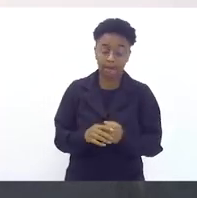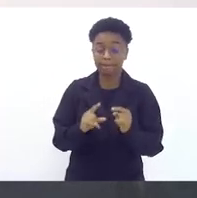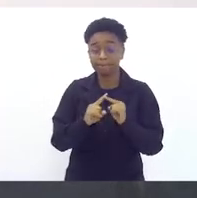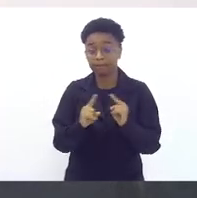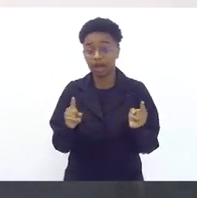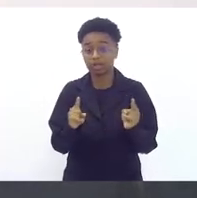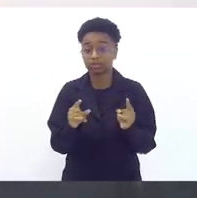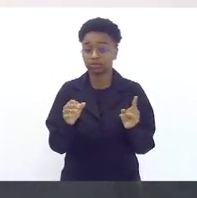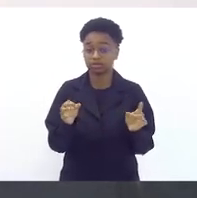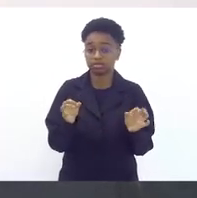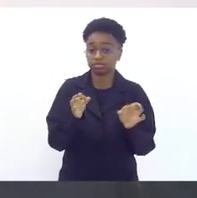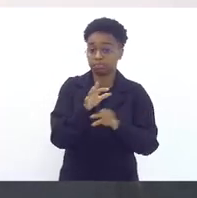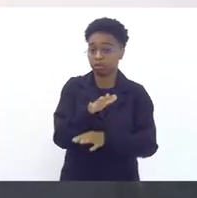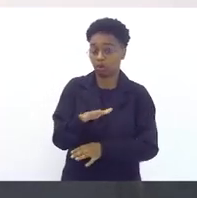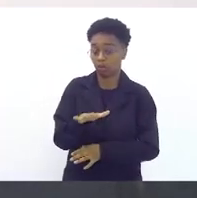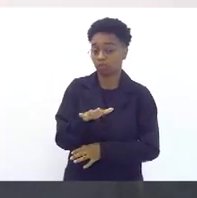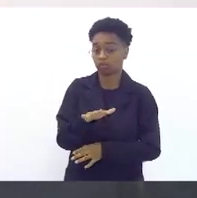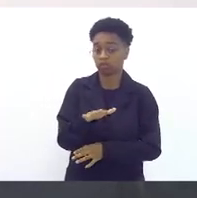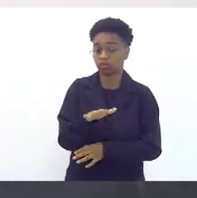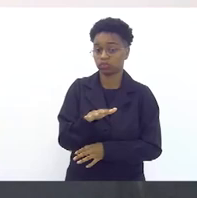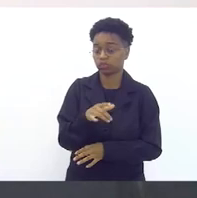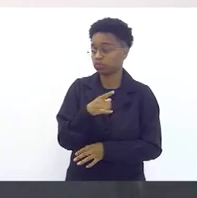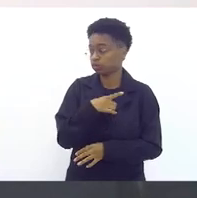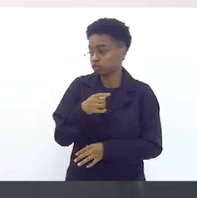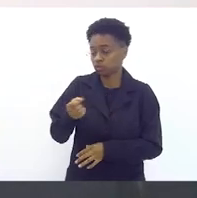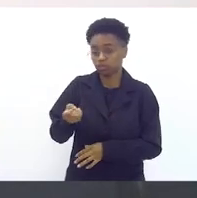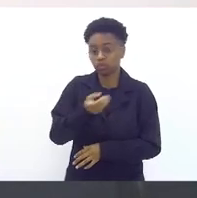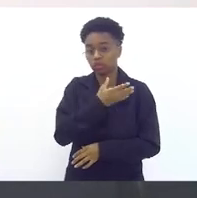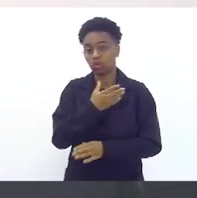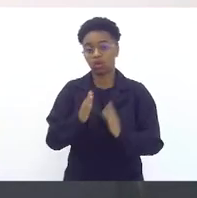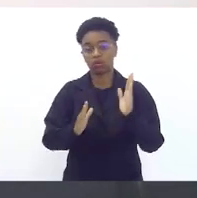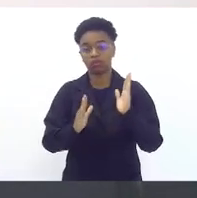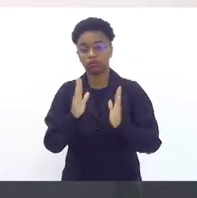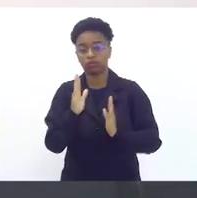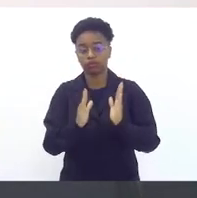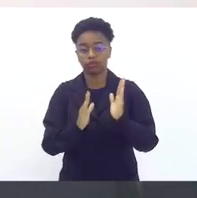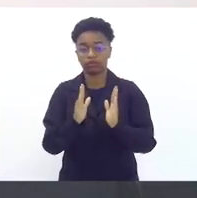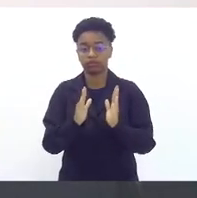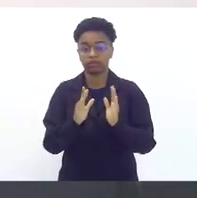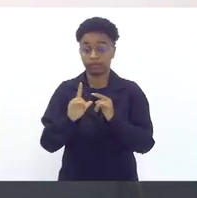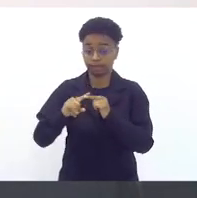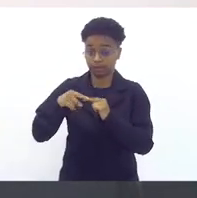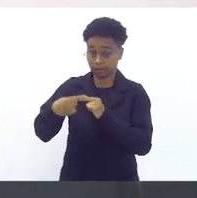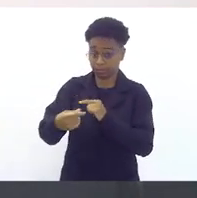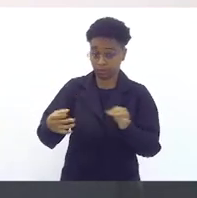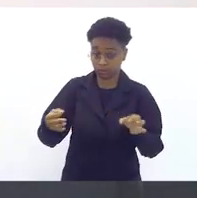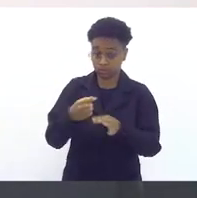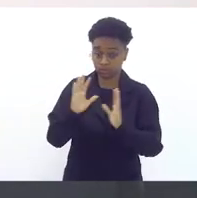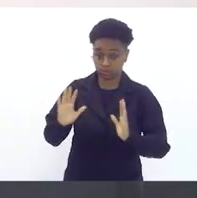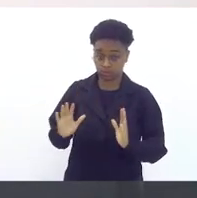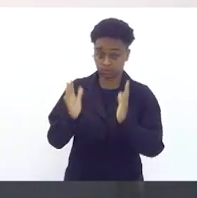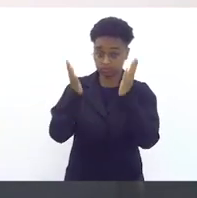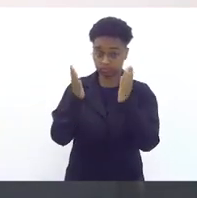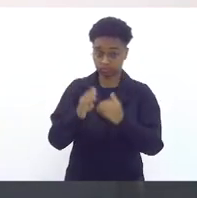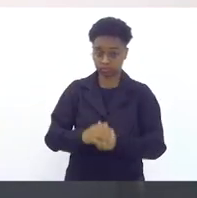isso, o novo regime, depois que celebrado,